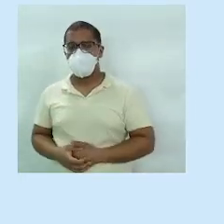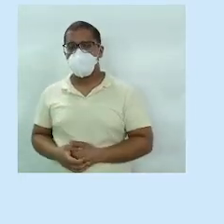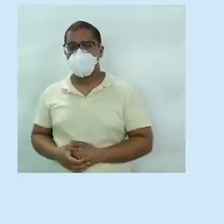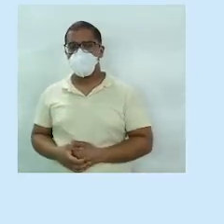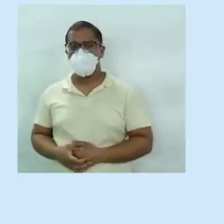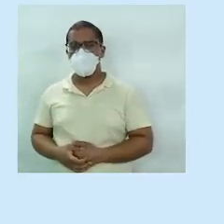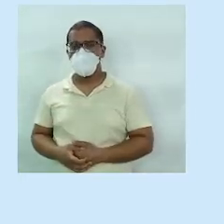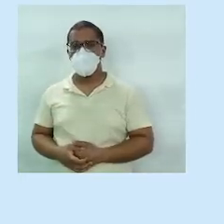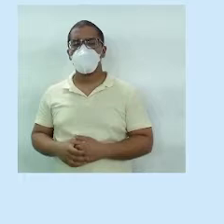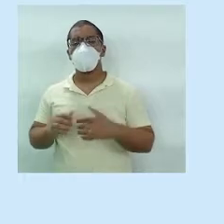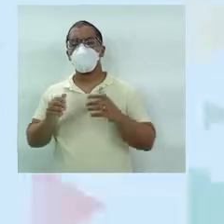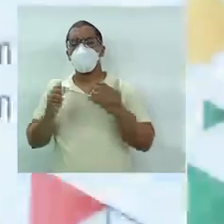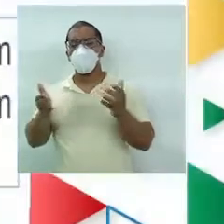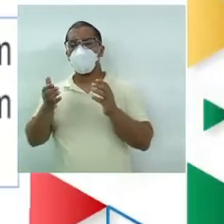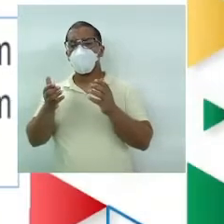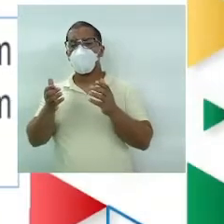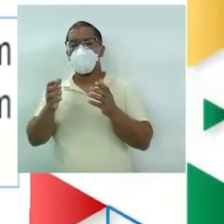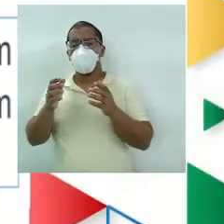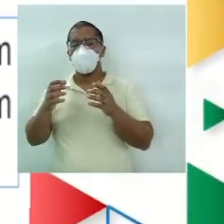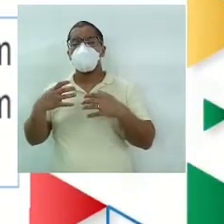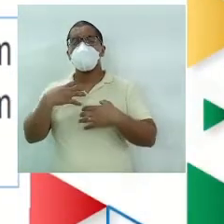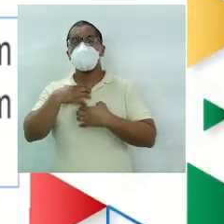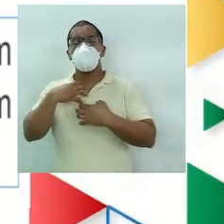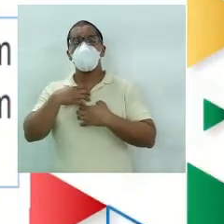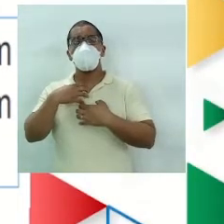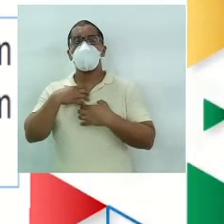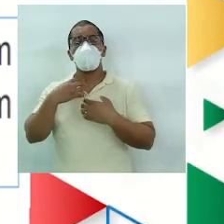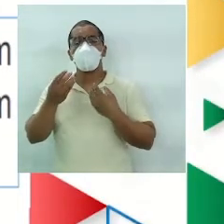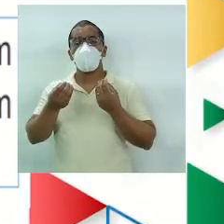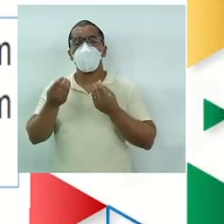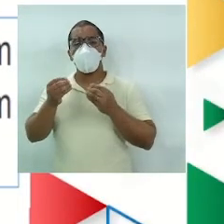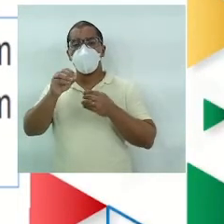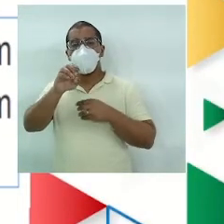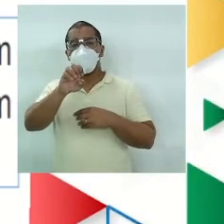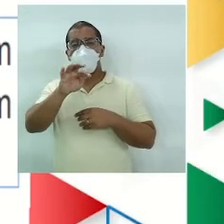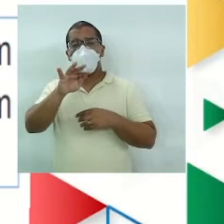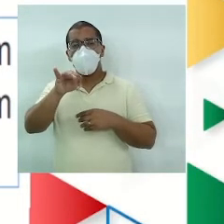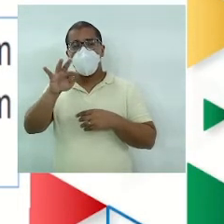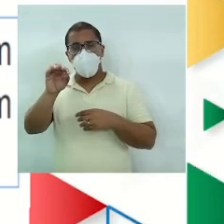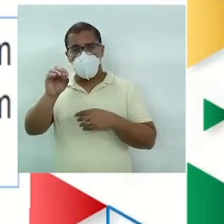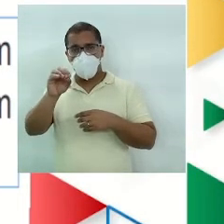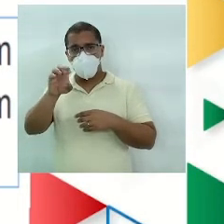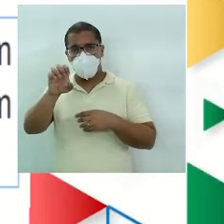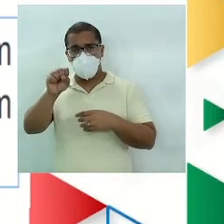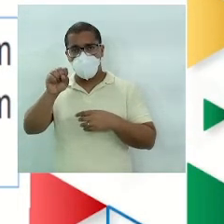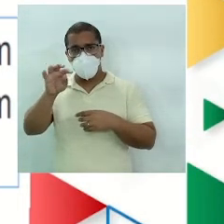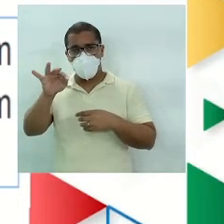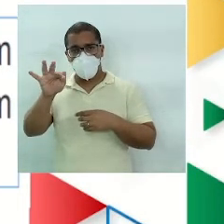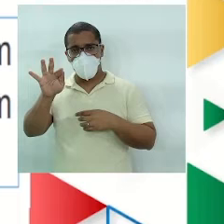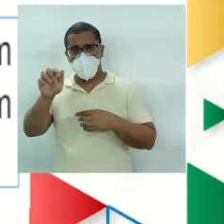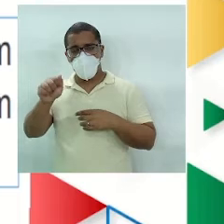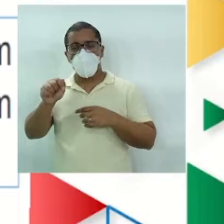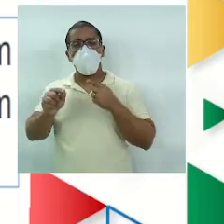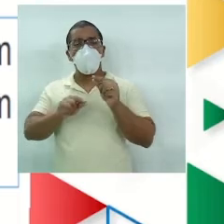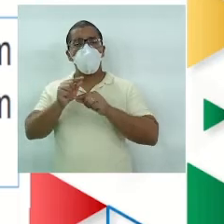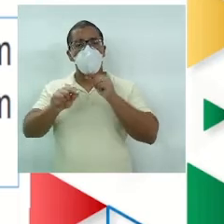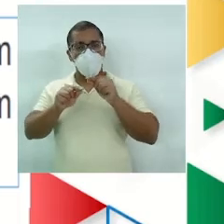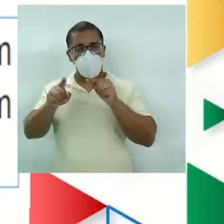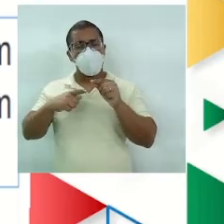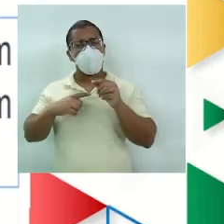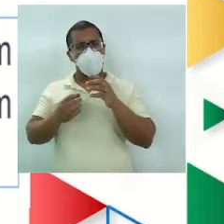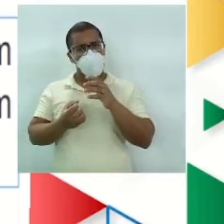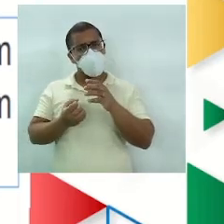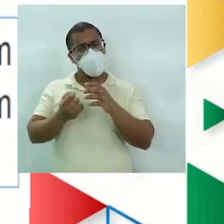tela. Quais as causas do efeito estufa? Como vimos, o efeito estufa ele é um fenômeno, mas